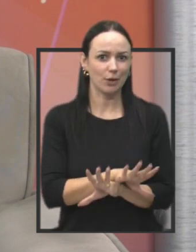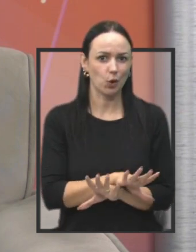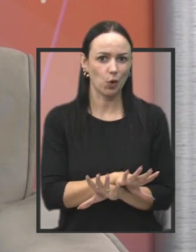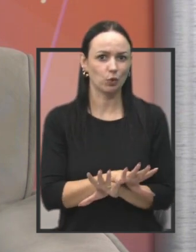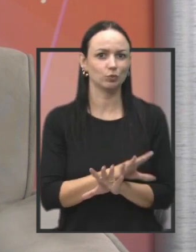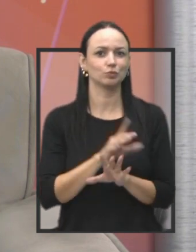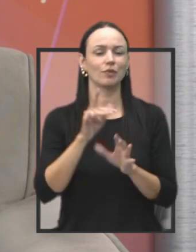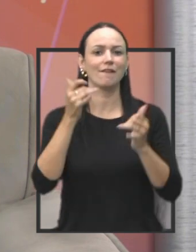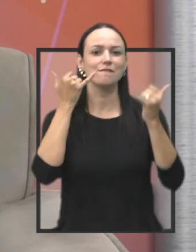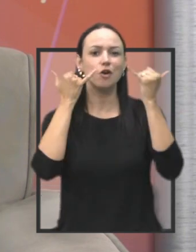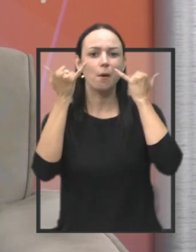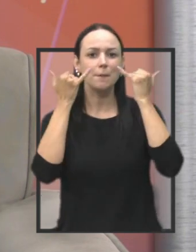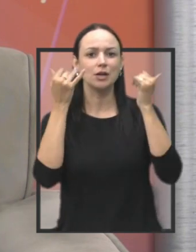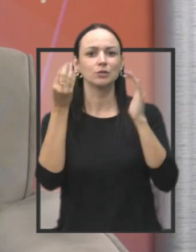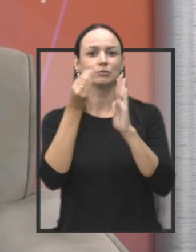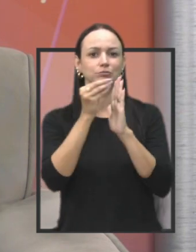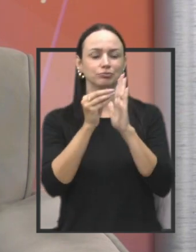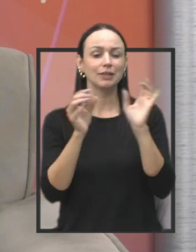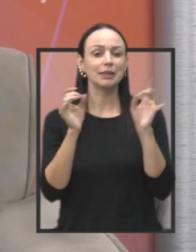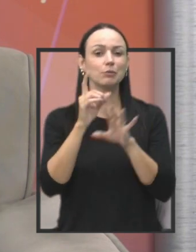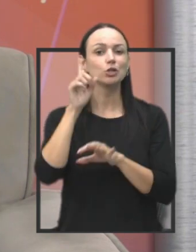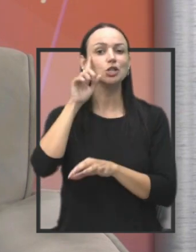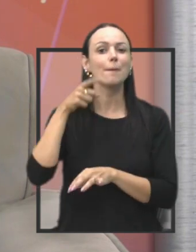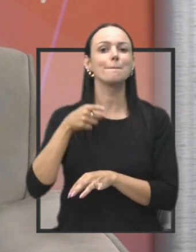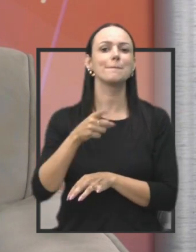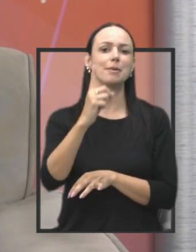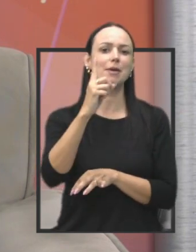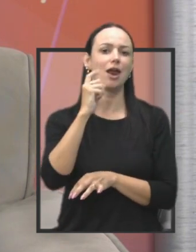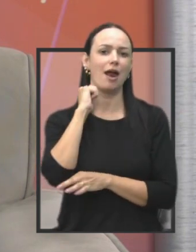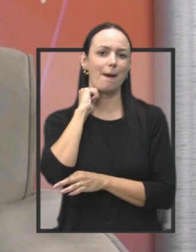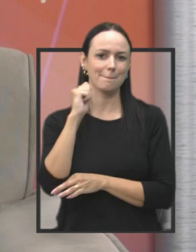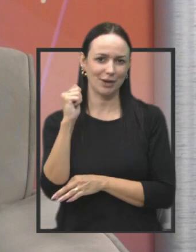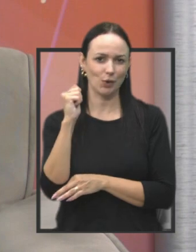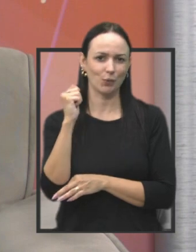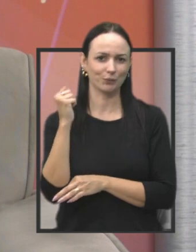as informações da pré-preenchida no dia 1º de abril. Então,